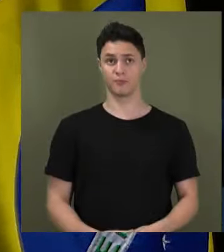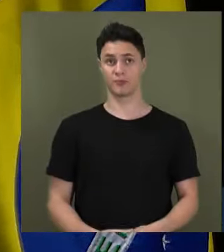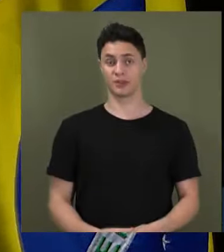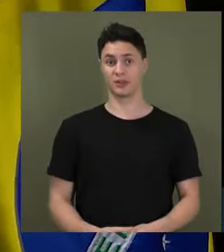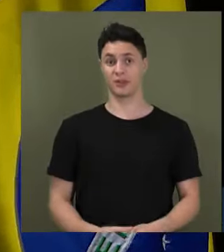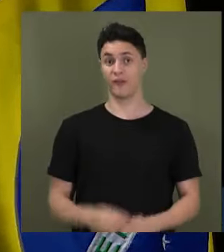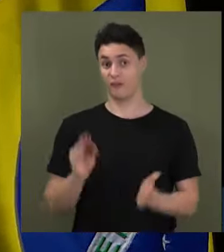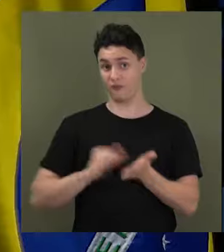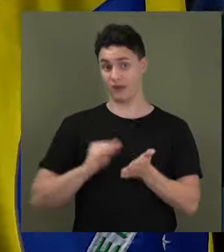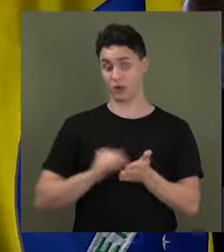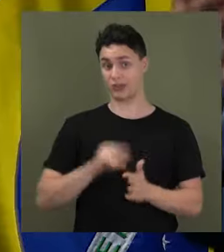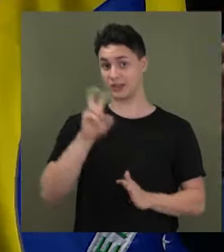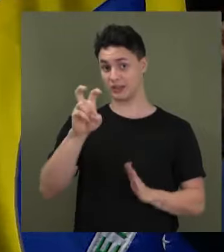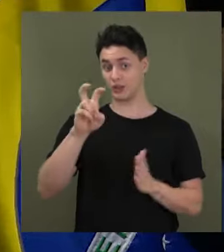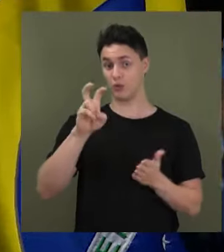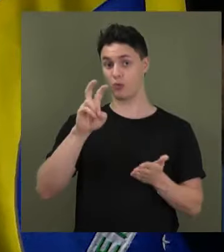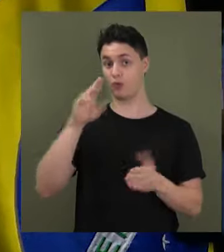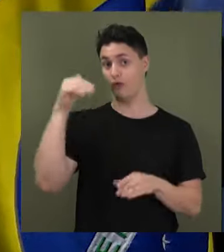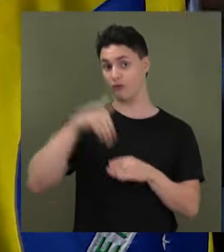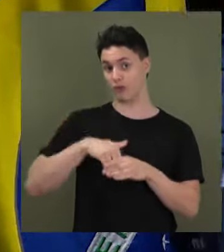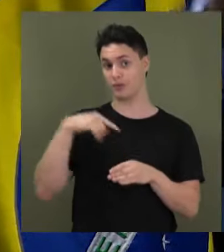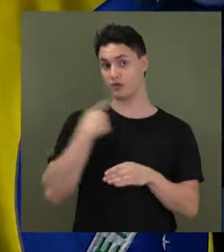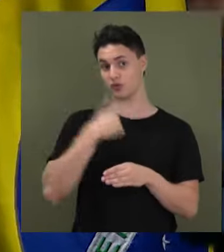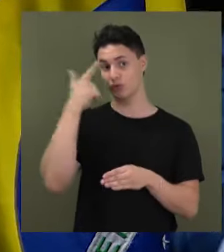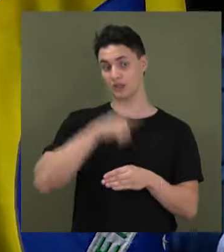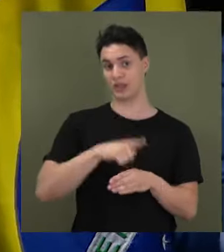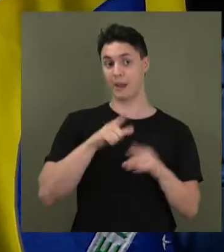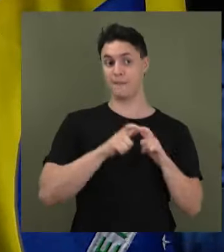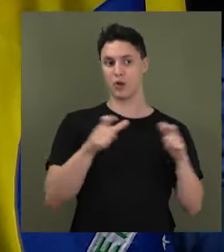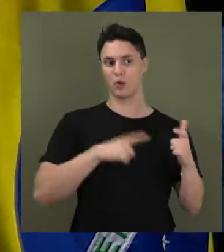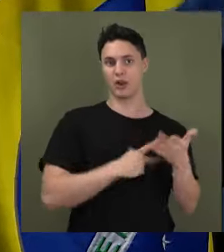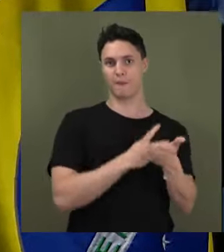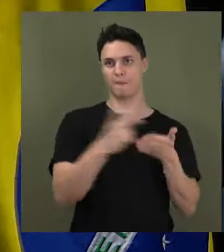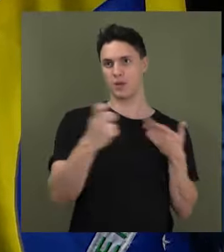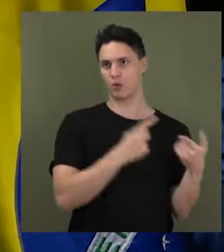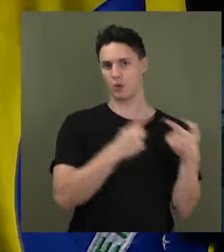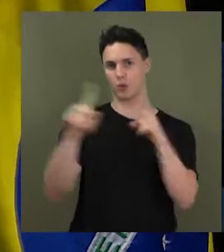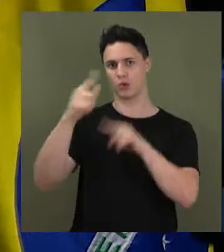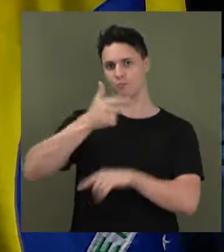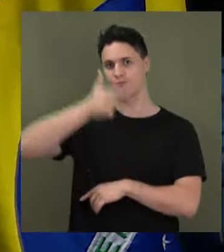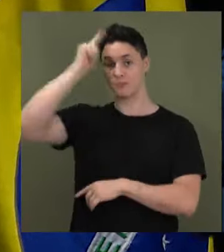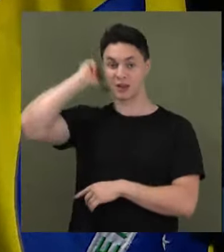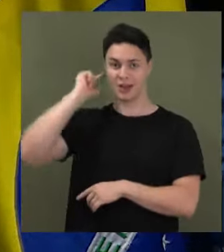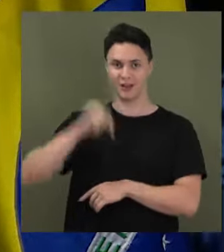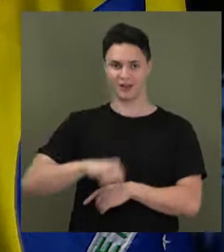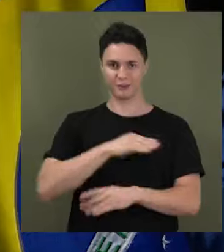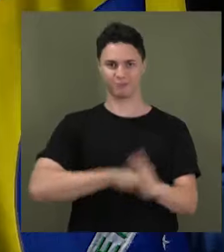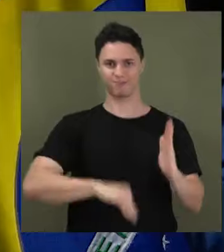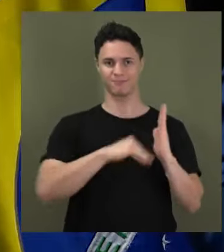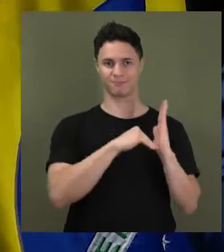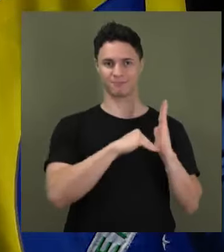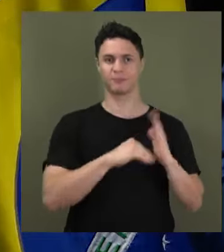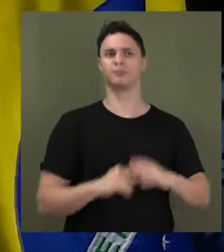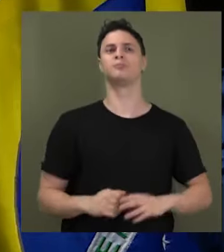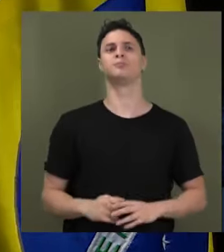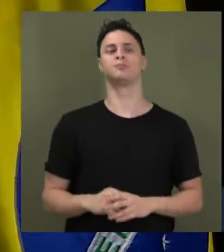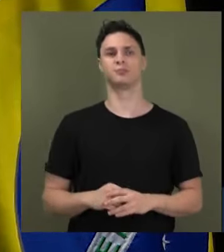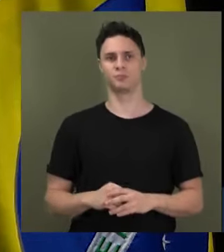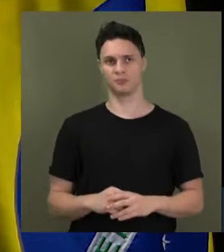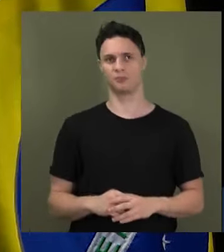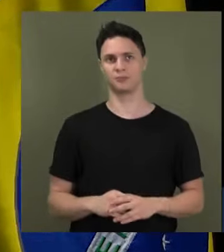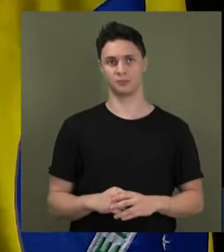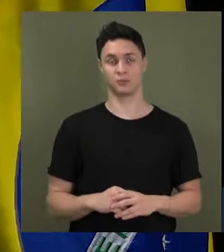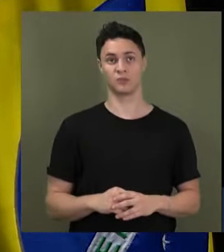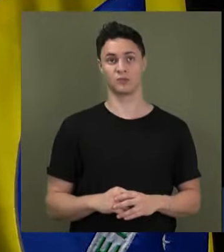que faltam para construirmos a maioria dentro desse plenário, dessa Casa Revisora da República, que acabou